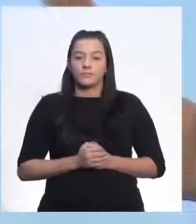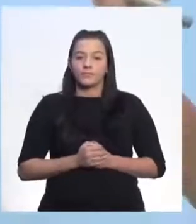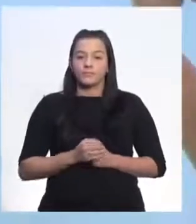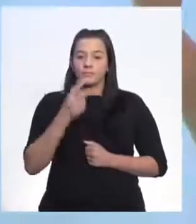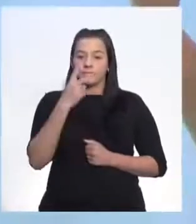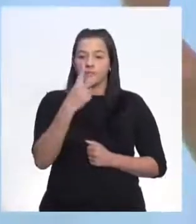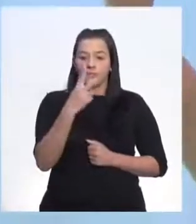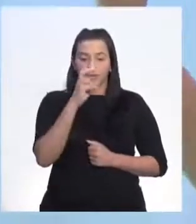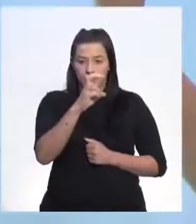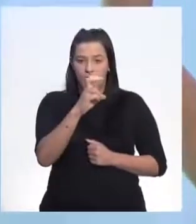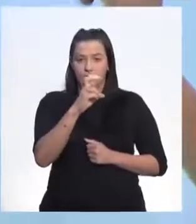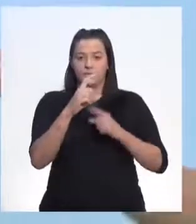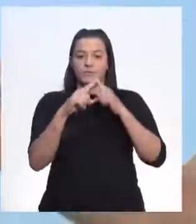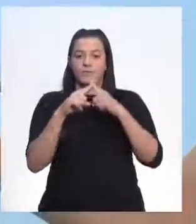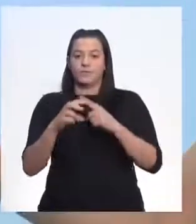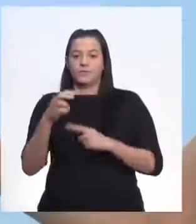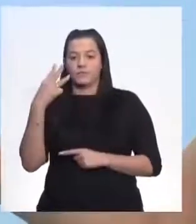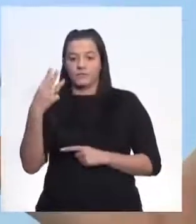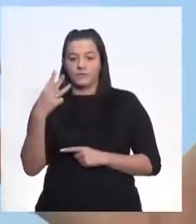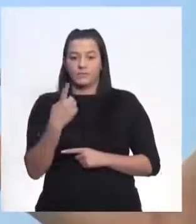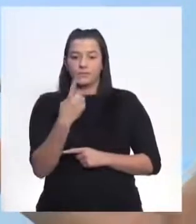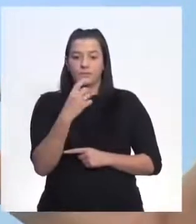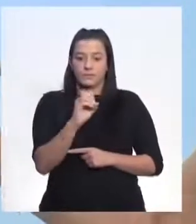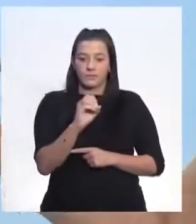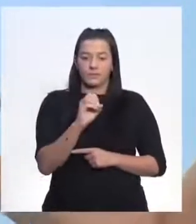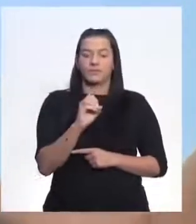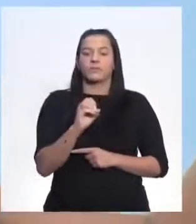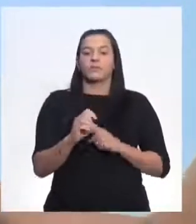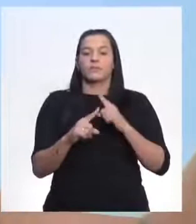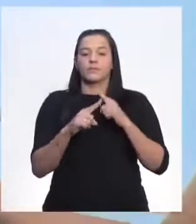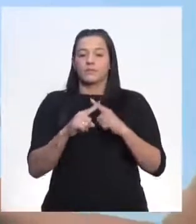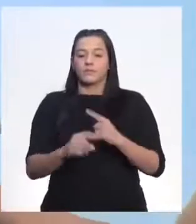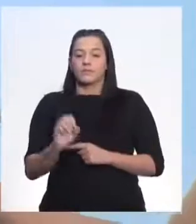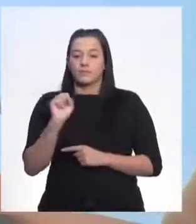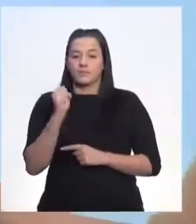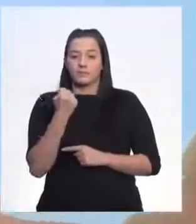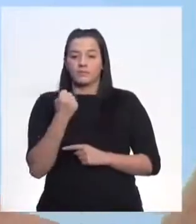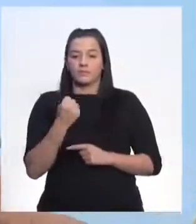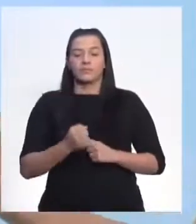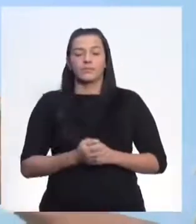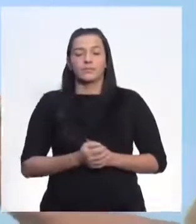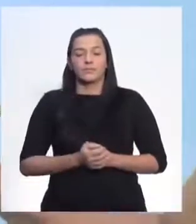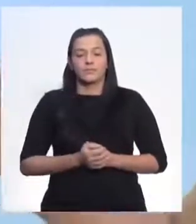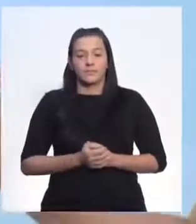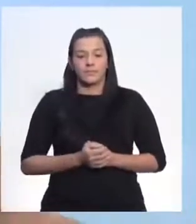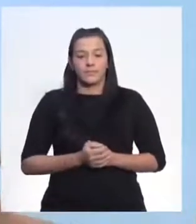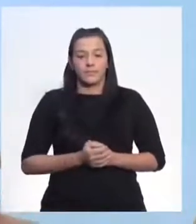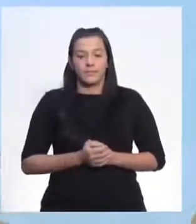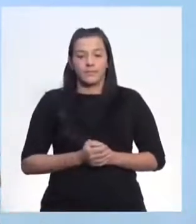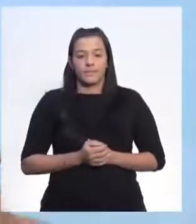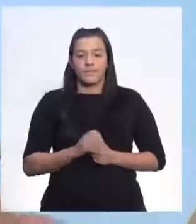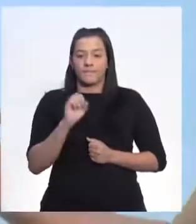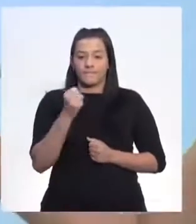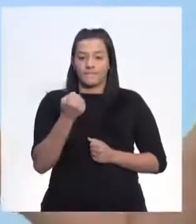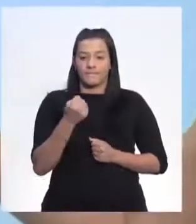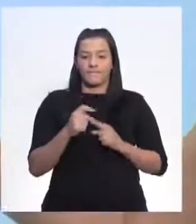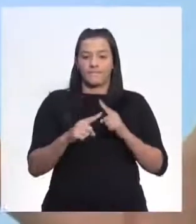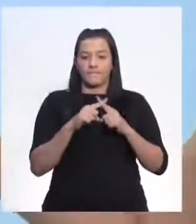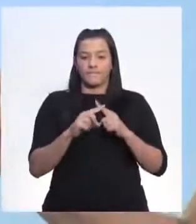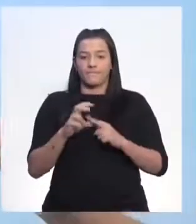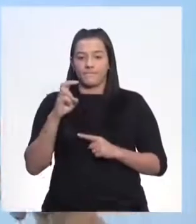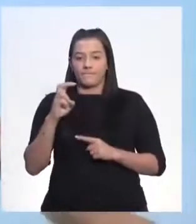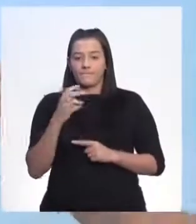vezes 3, 15, vezes 8. Então, vamos fazer a continha. 8 vezes 5, 40,